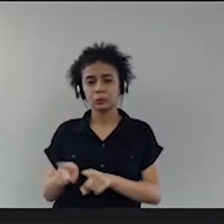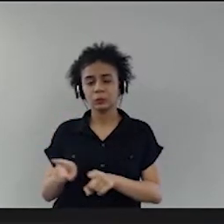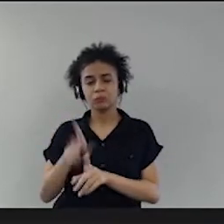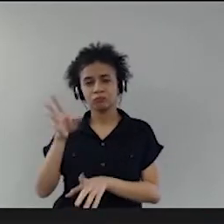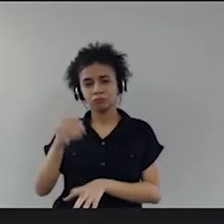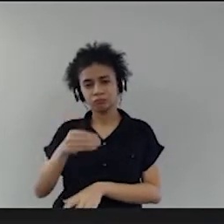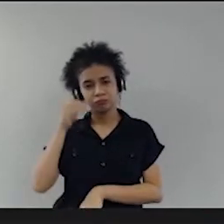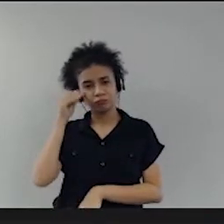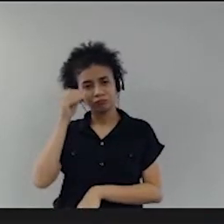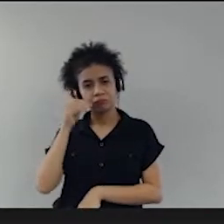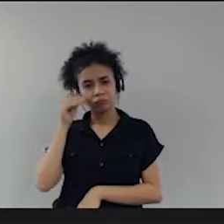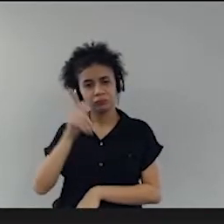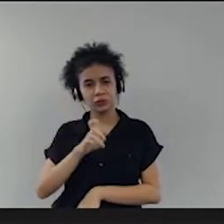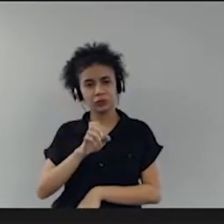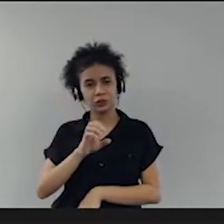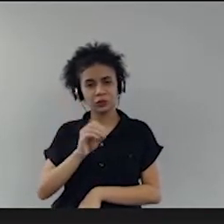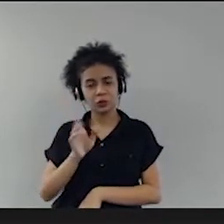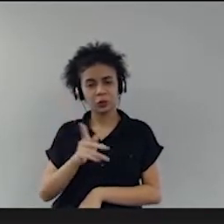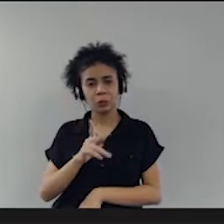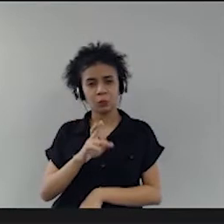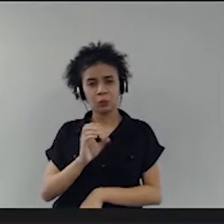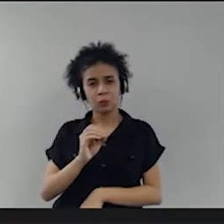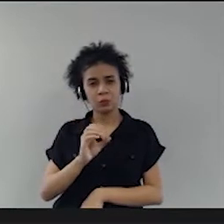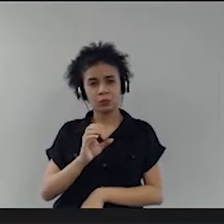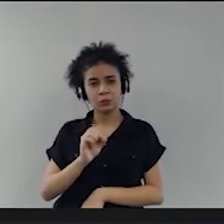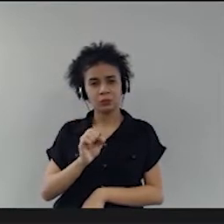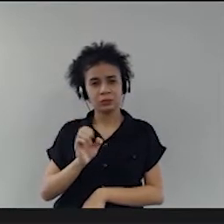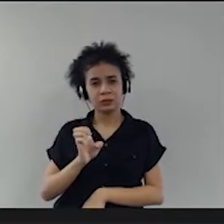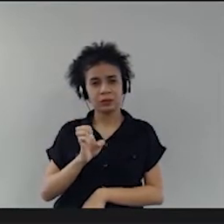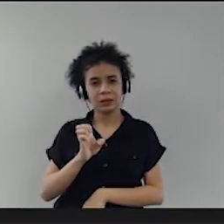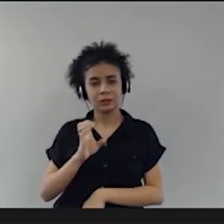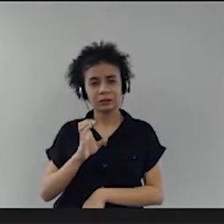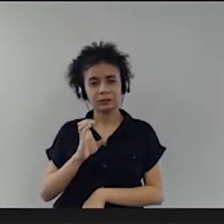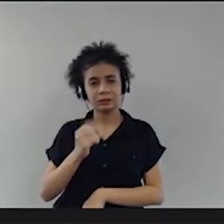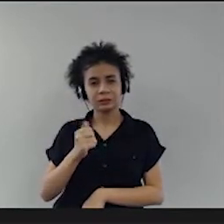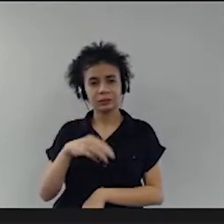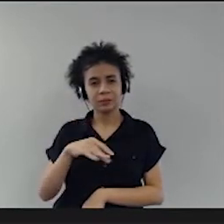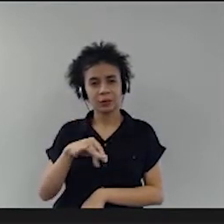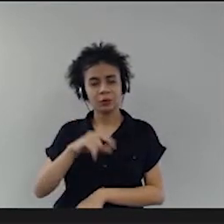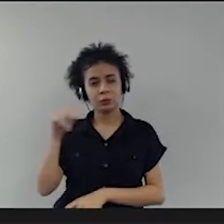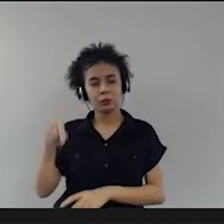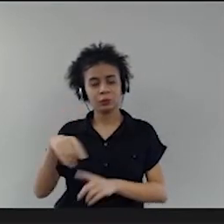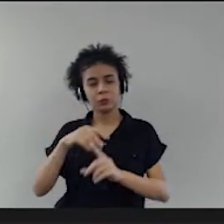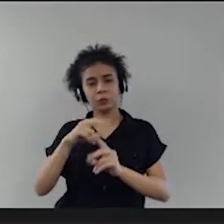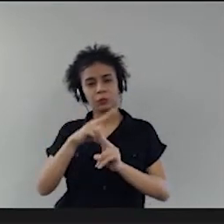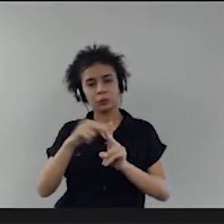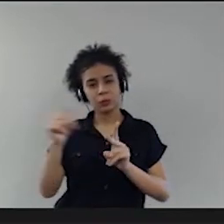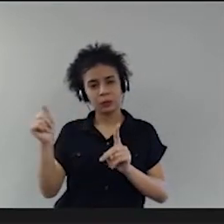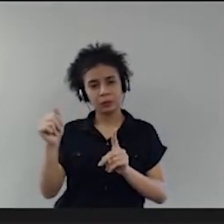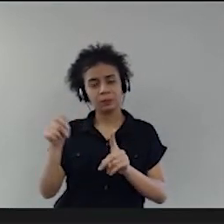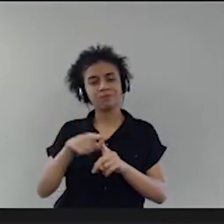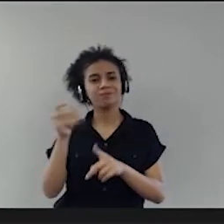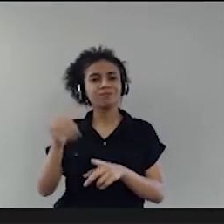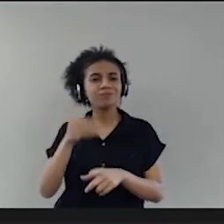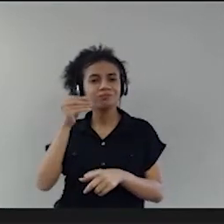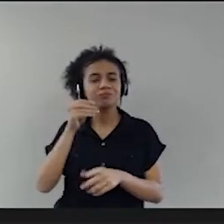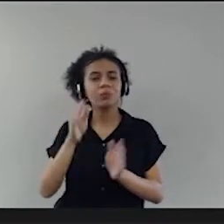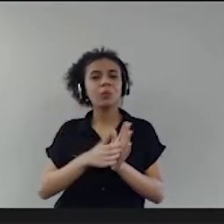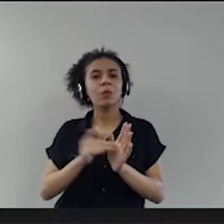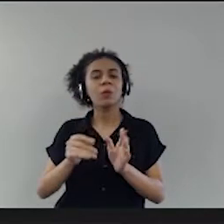especialista em geoprocessamento pela Universidade de Brasília, especialista pelo Programa de Treinamento